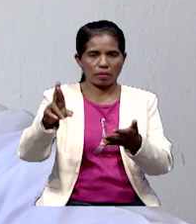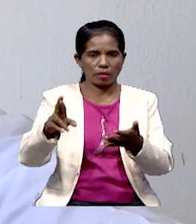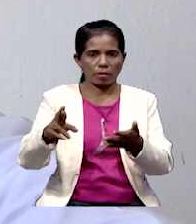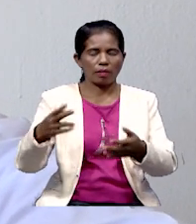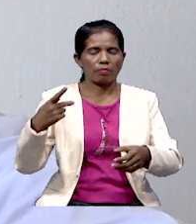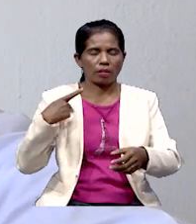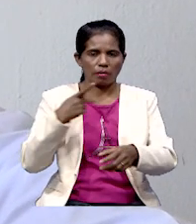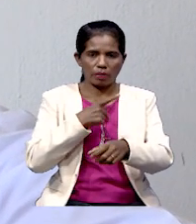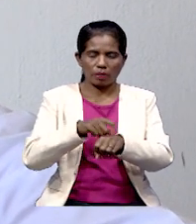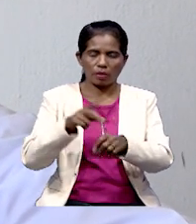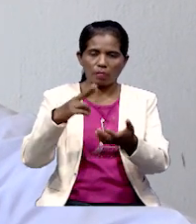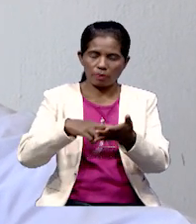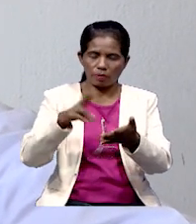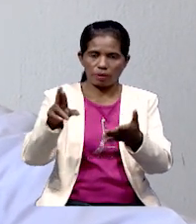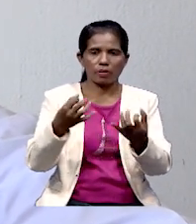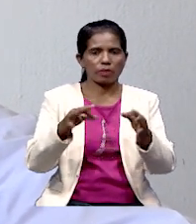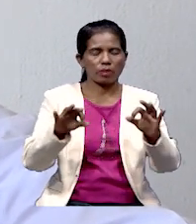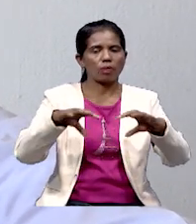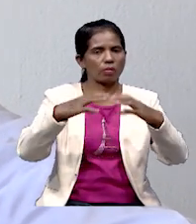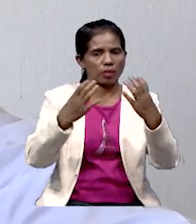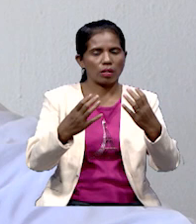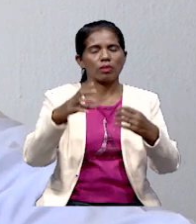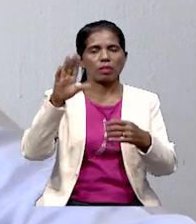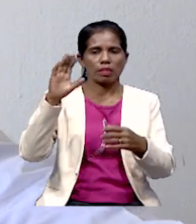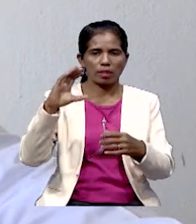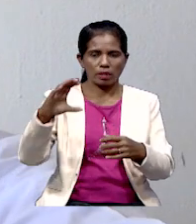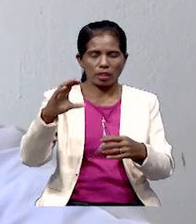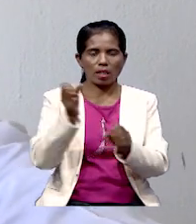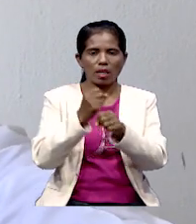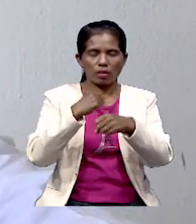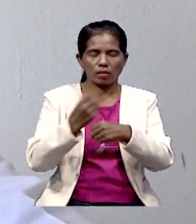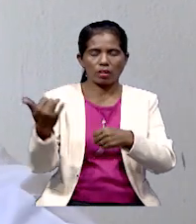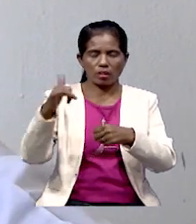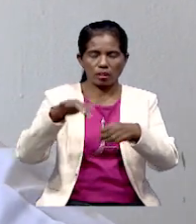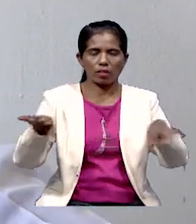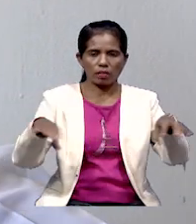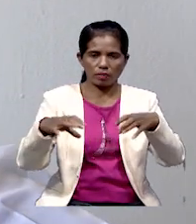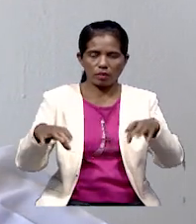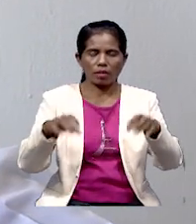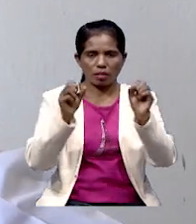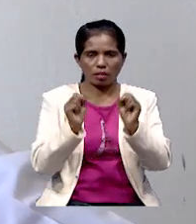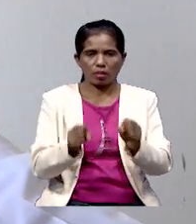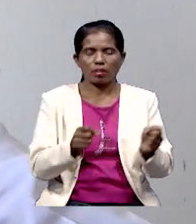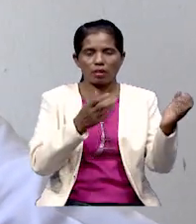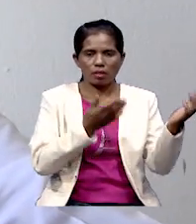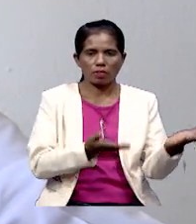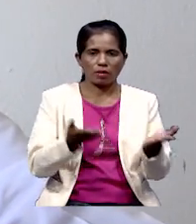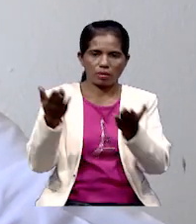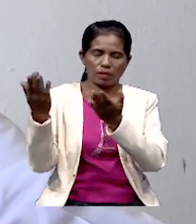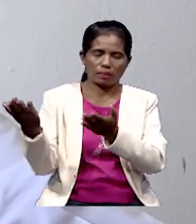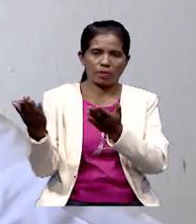parlamento aprova tia, depois a comissão se ala ao ser mecanar, resolve a redação final, trata outro.